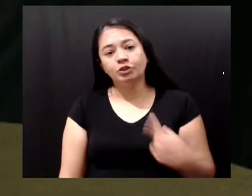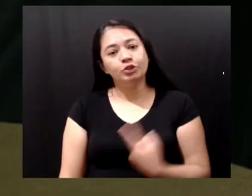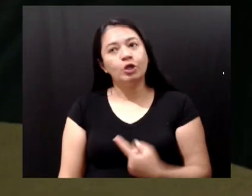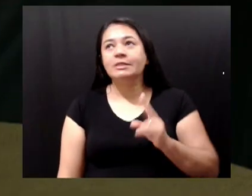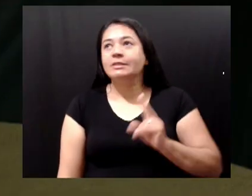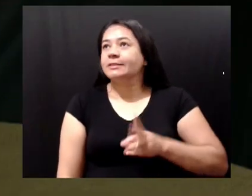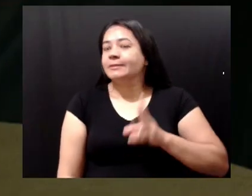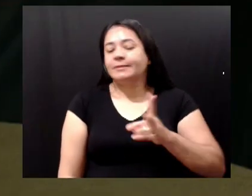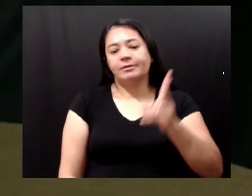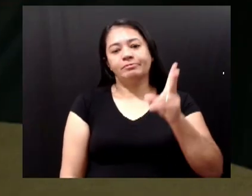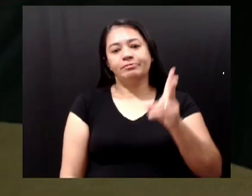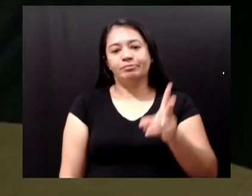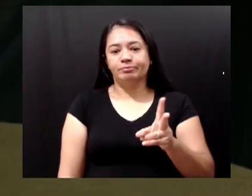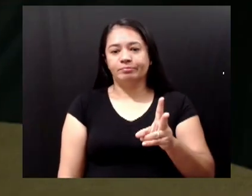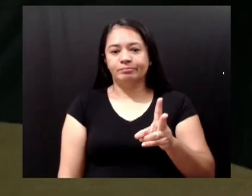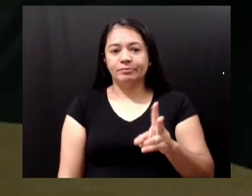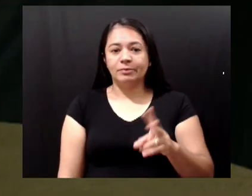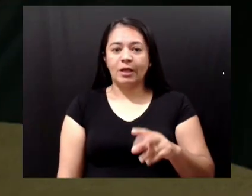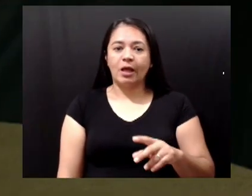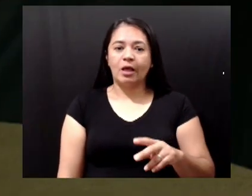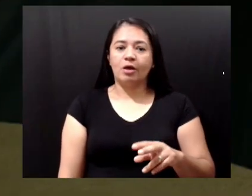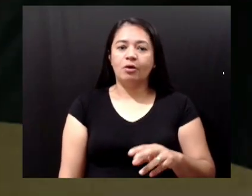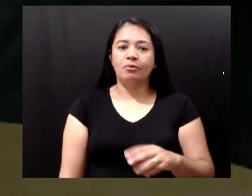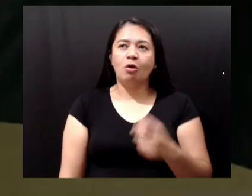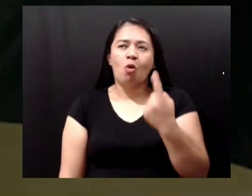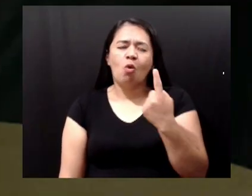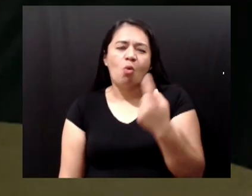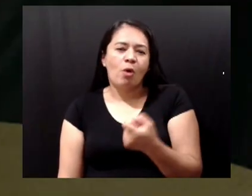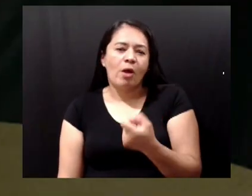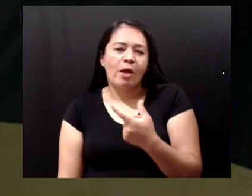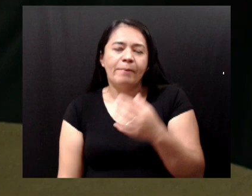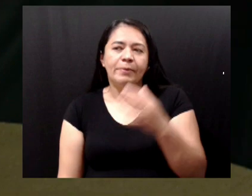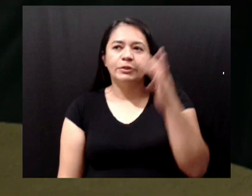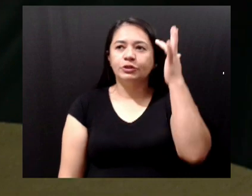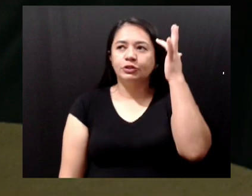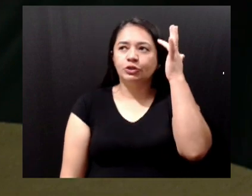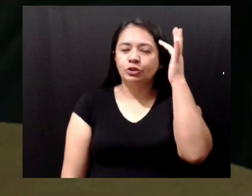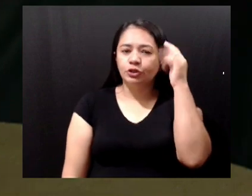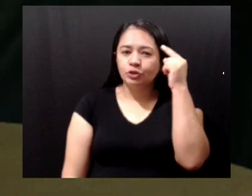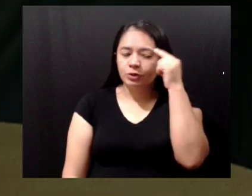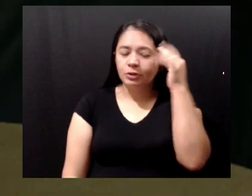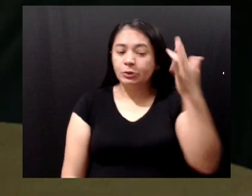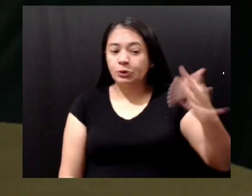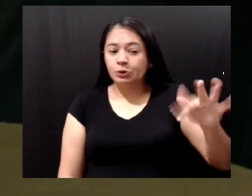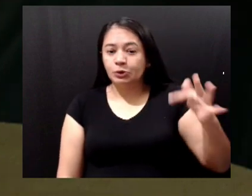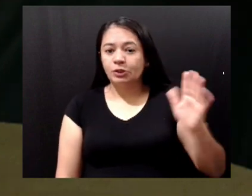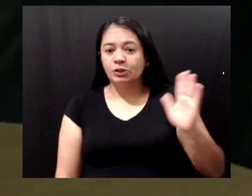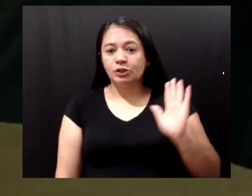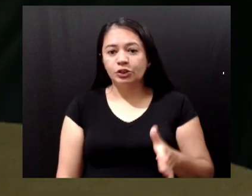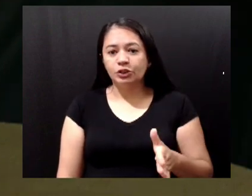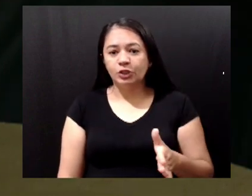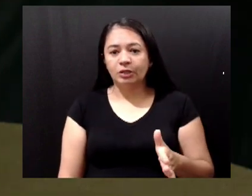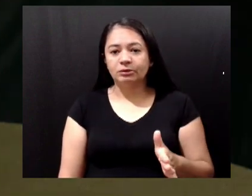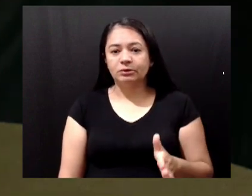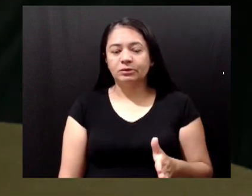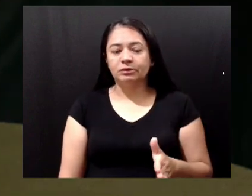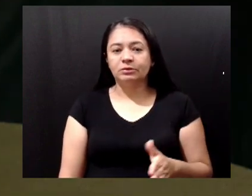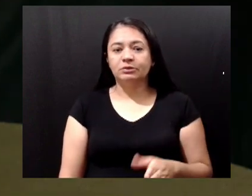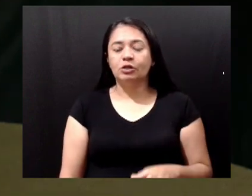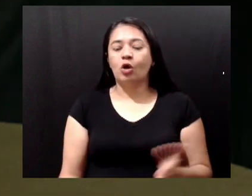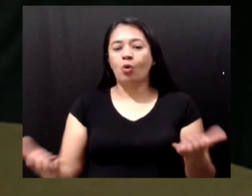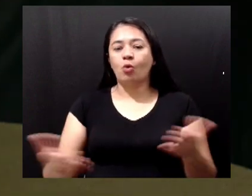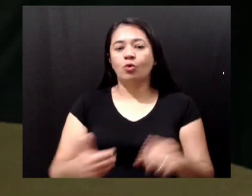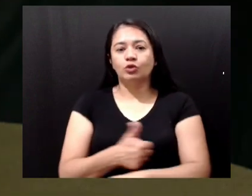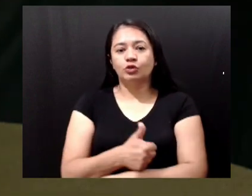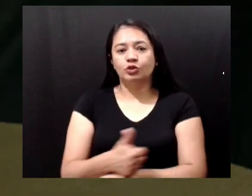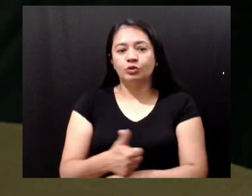Ah, Rúbia, mas não. Um remedinho para dor de cabeça, gente, já é uma automedicação. Os especialistas hoje vão explicar para a gente sobre isso,